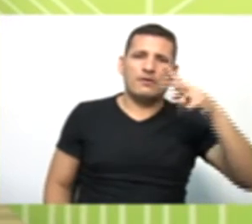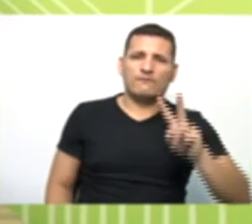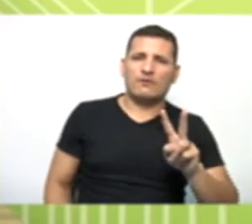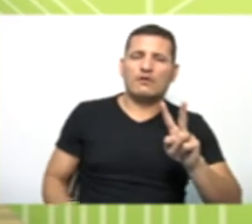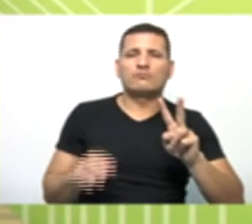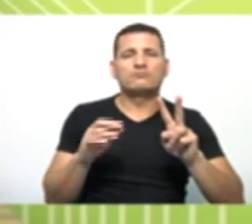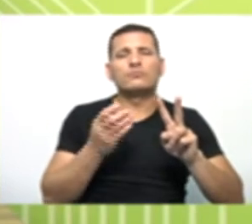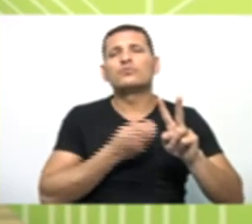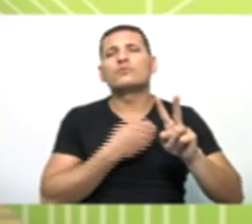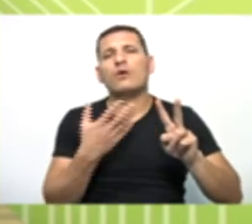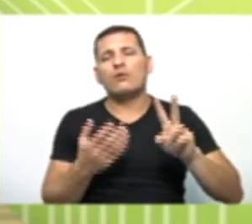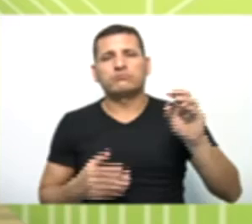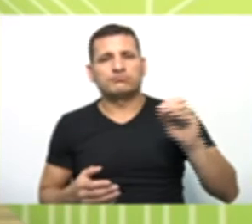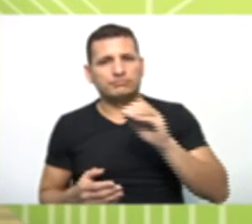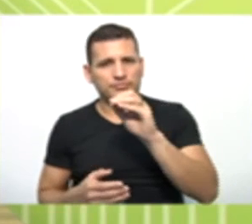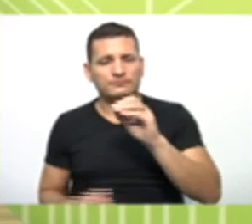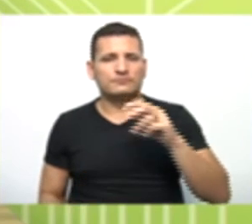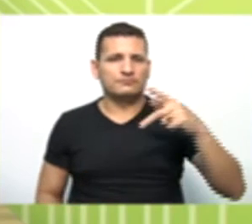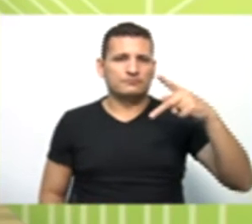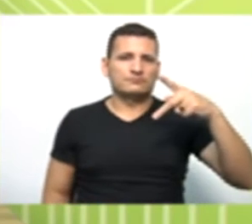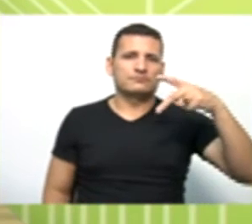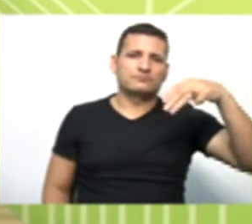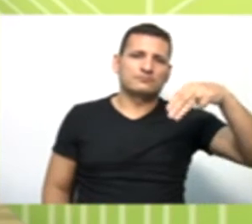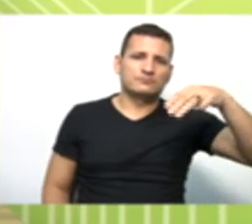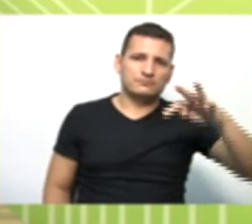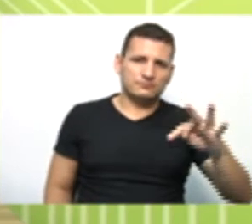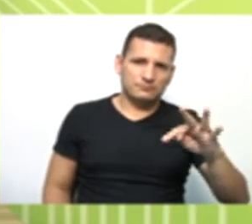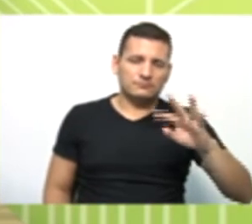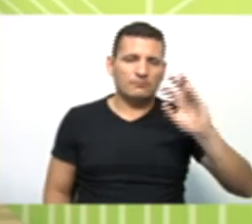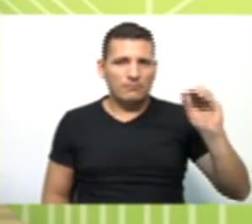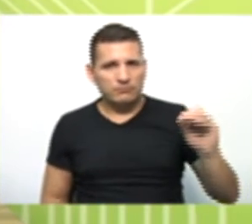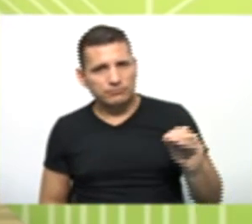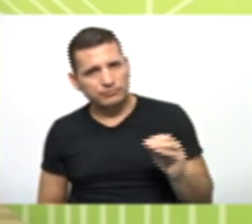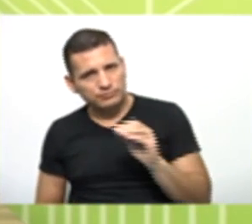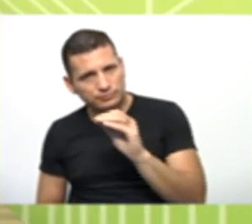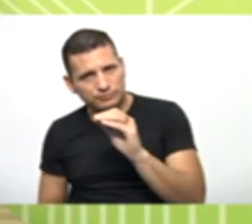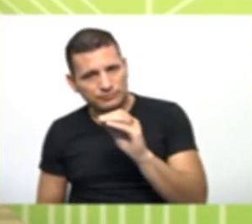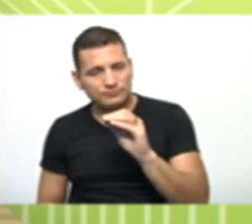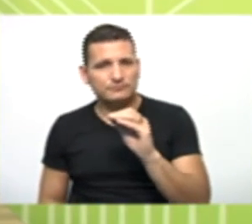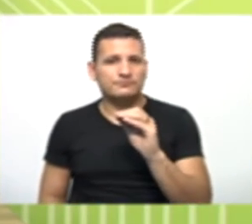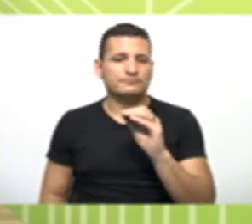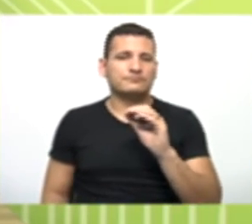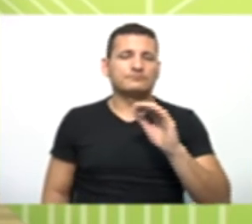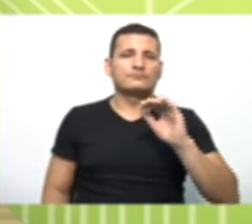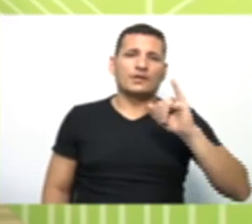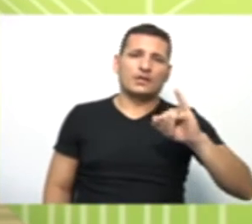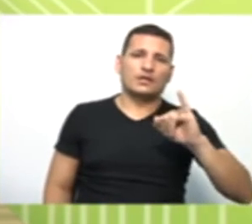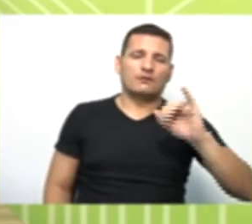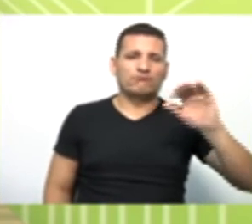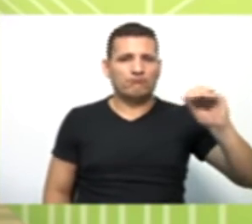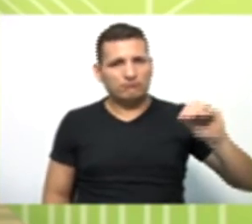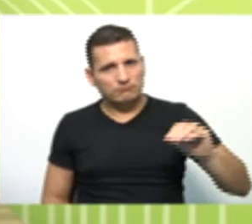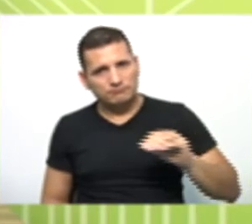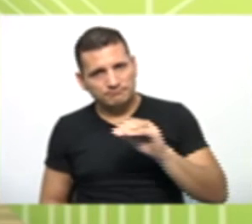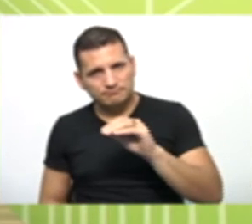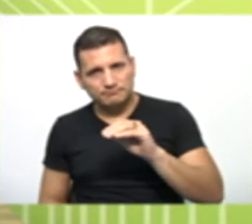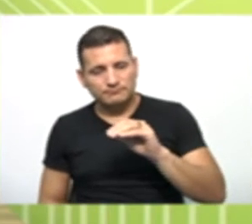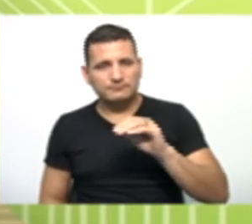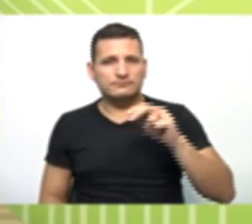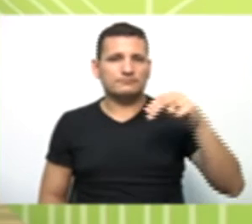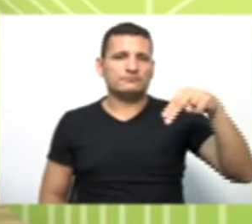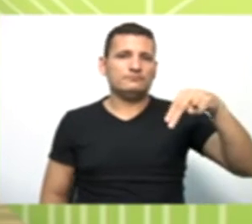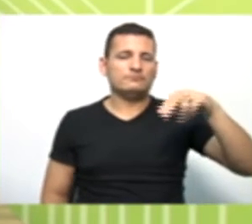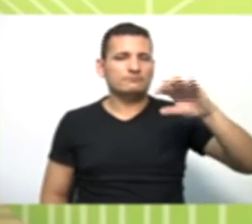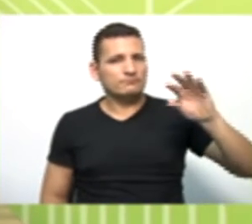lá no quadradinho do PMT. Quem é o meu PV, vou jogar lá no quadradinho do PV. Quem é o I, no quadradinho do I. Quem é o N,